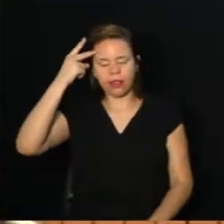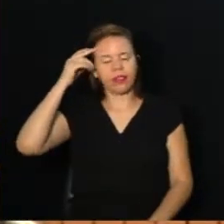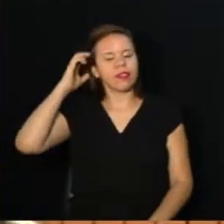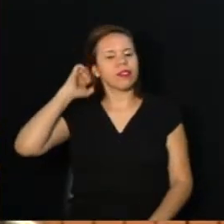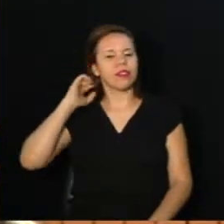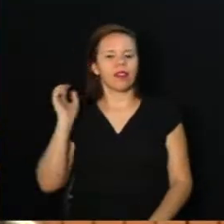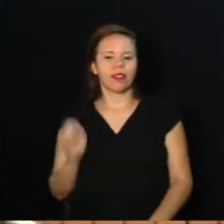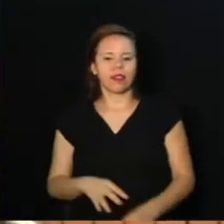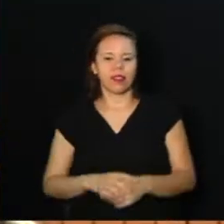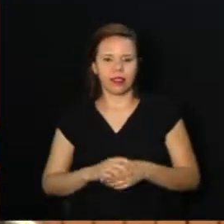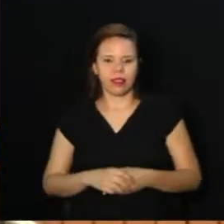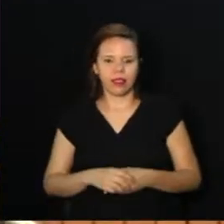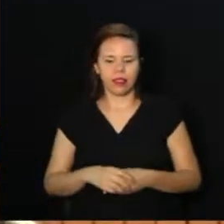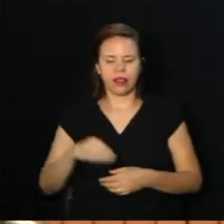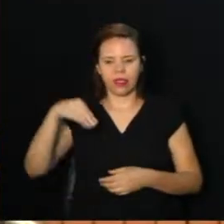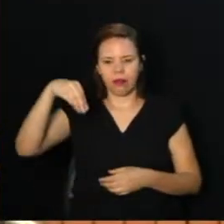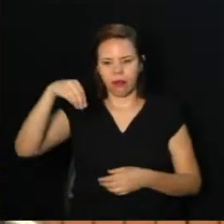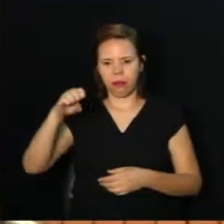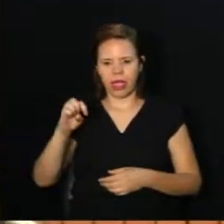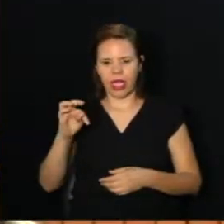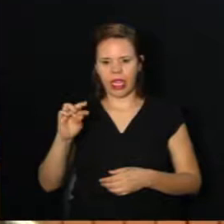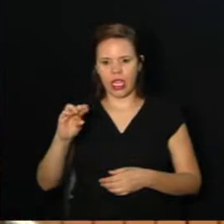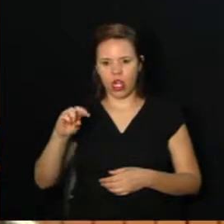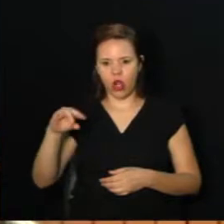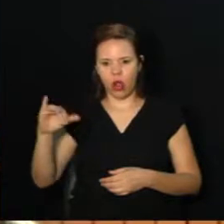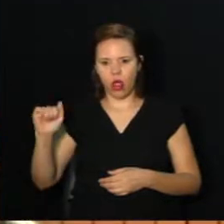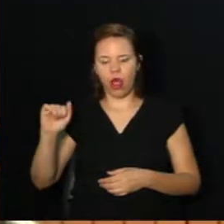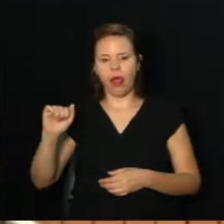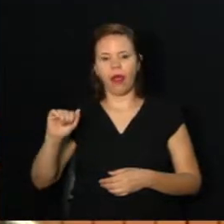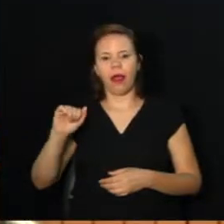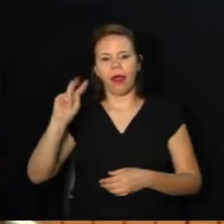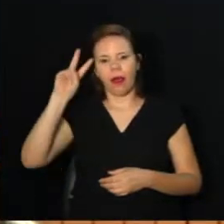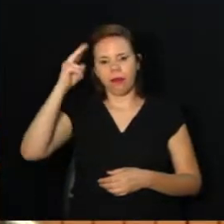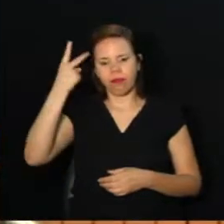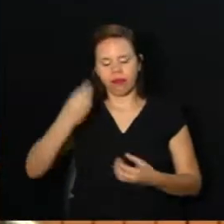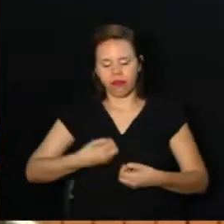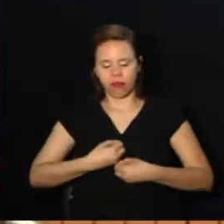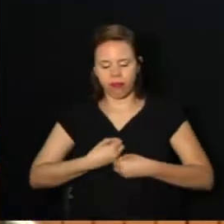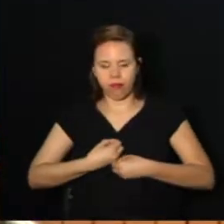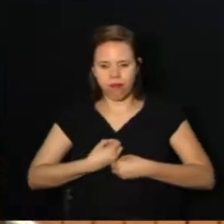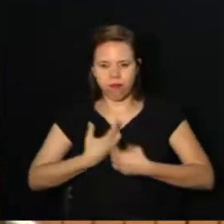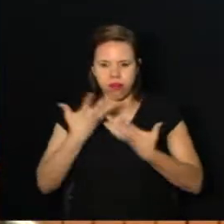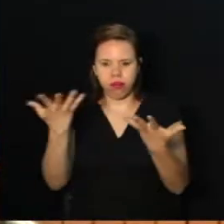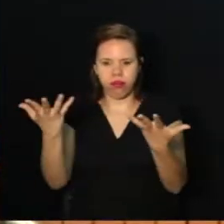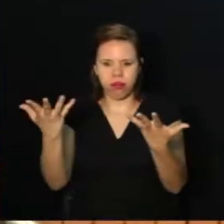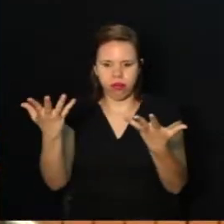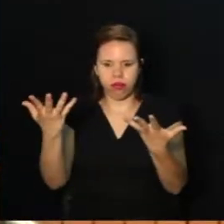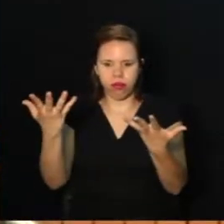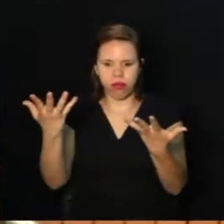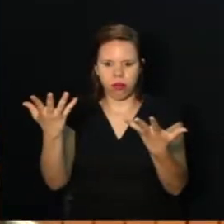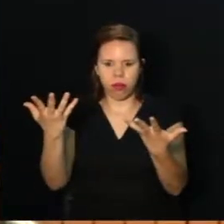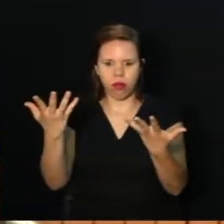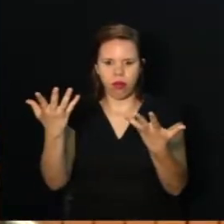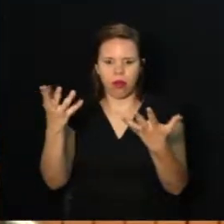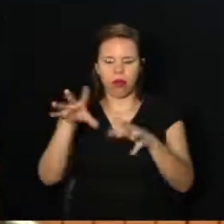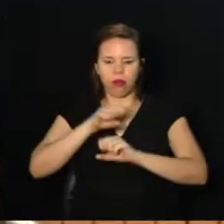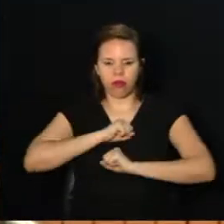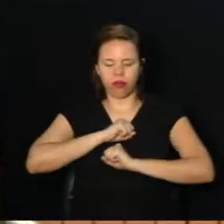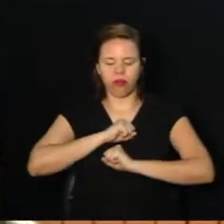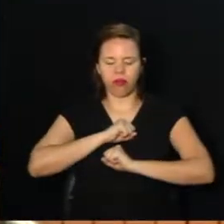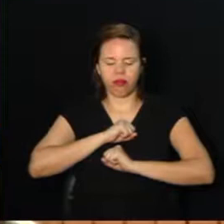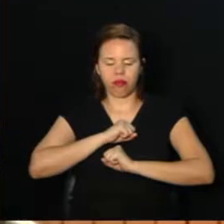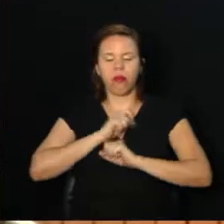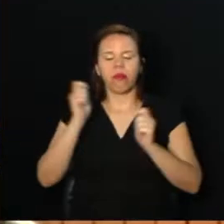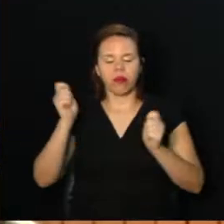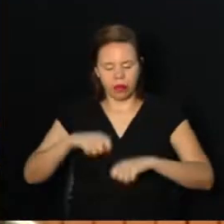de metanoia, que é uma transformação que vem de dentro para fora. E a gente não pode deixar de